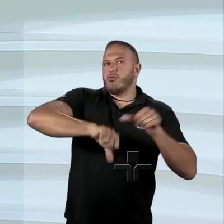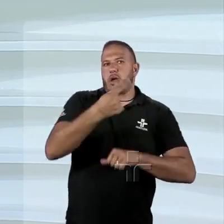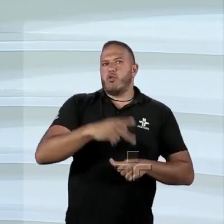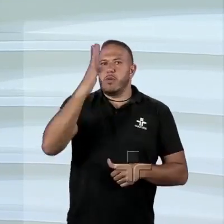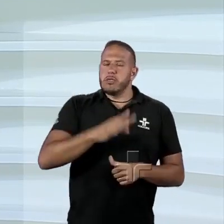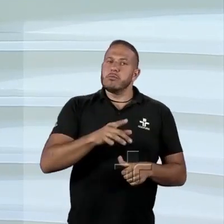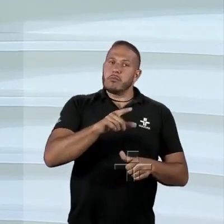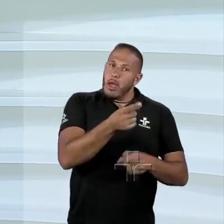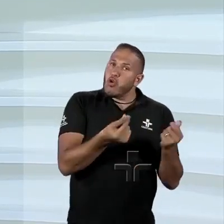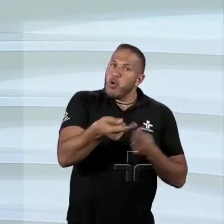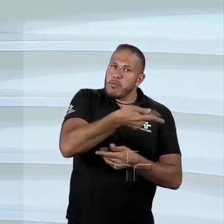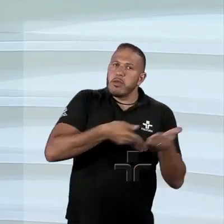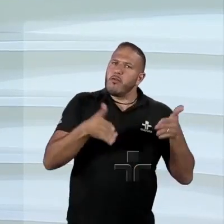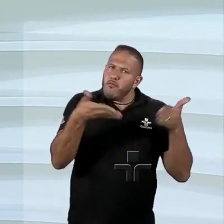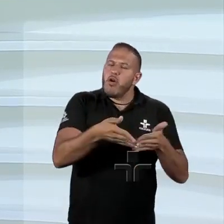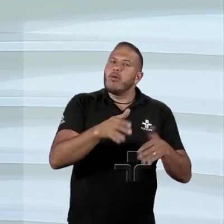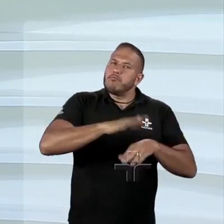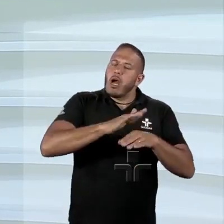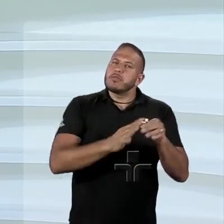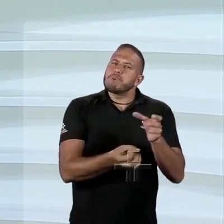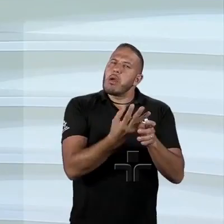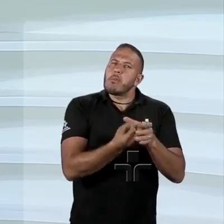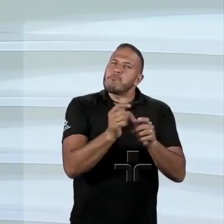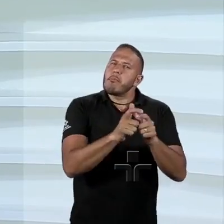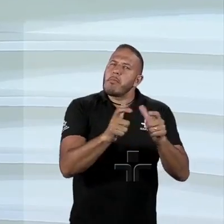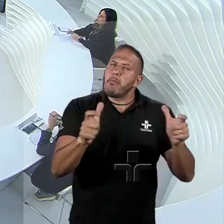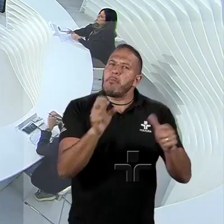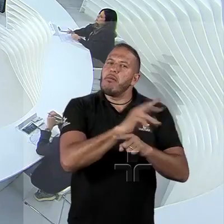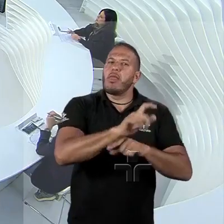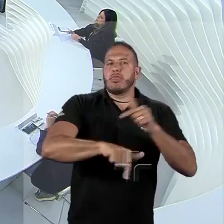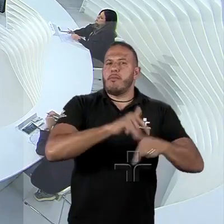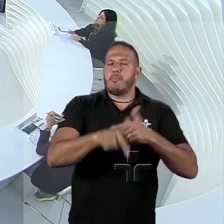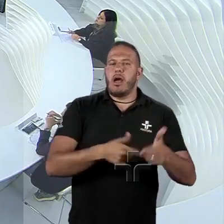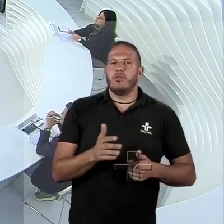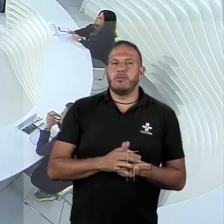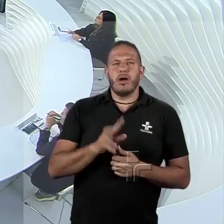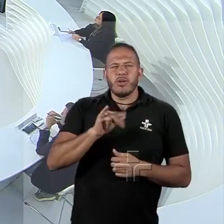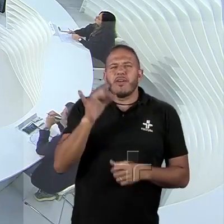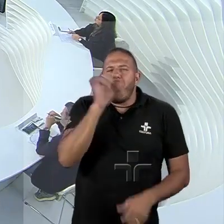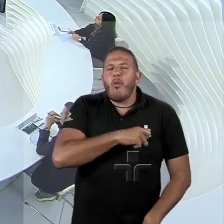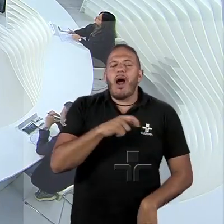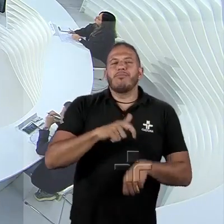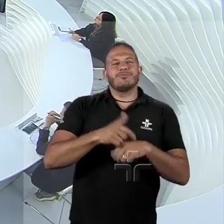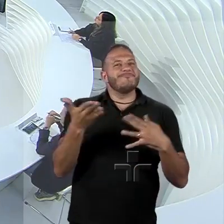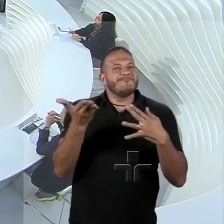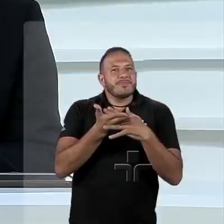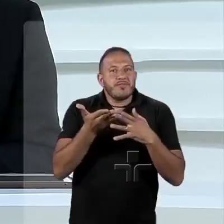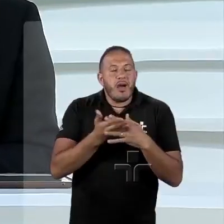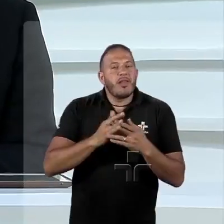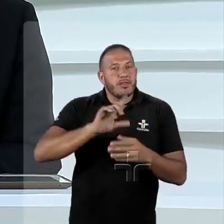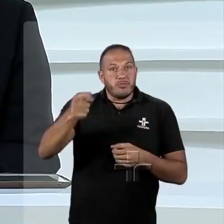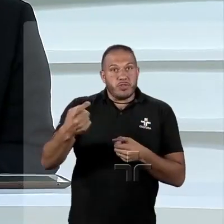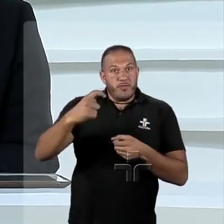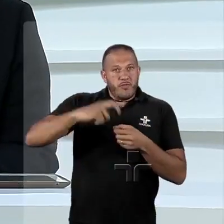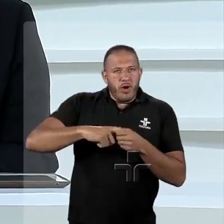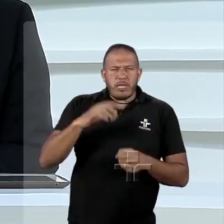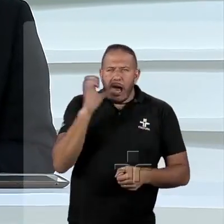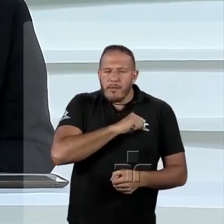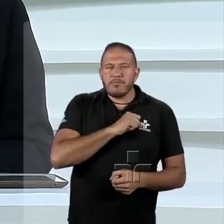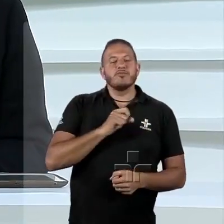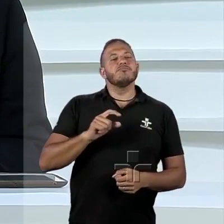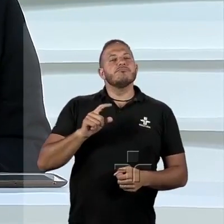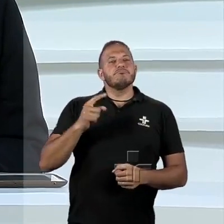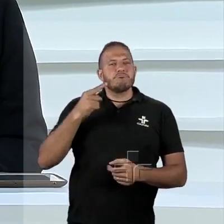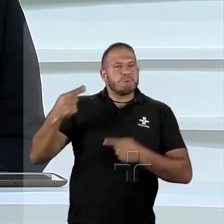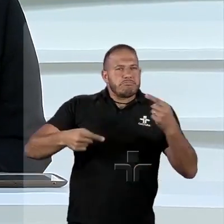e colocando mais empregos e mais renda no Brasil. Candidato, a gente vai para um rápido intervalo e voltamos já já